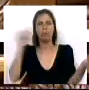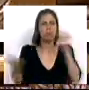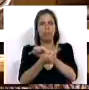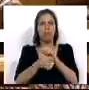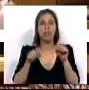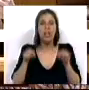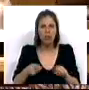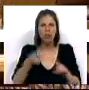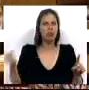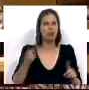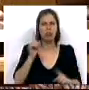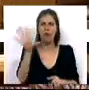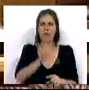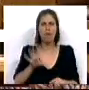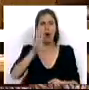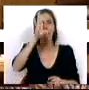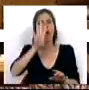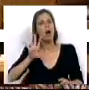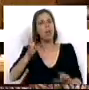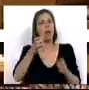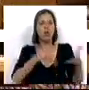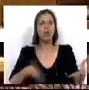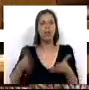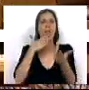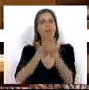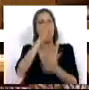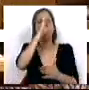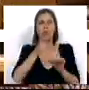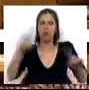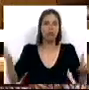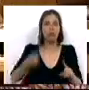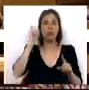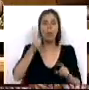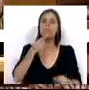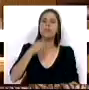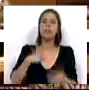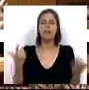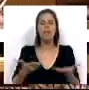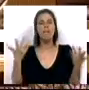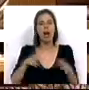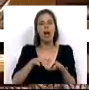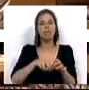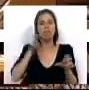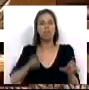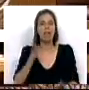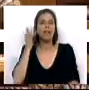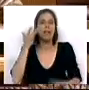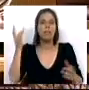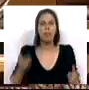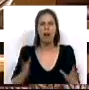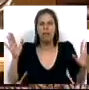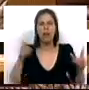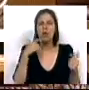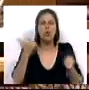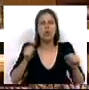e isto não é forma de um país ser governado. E depois, falam-nos de saídas limpas. Não